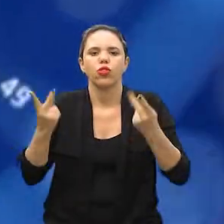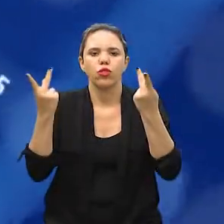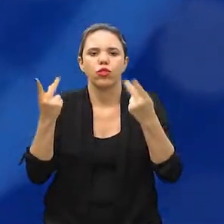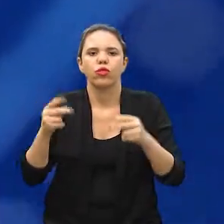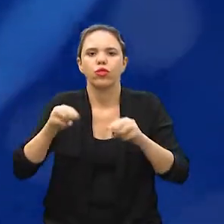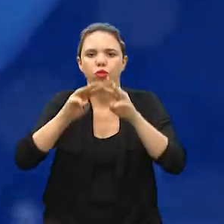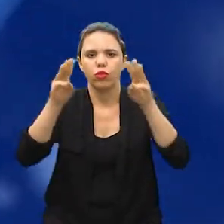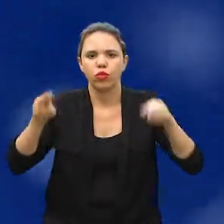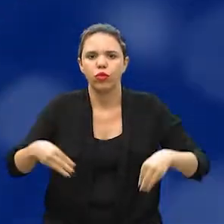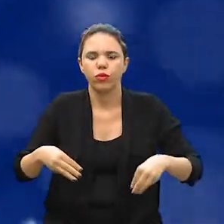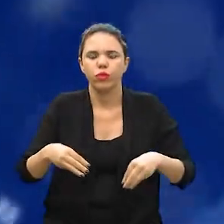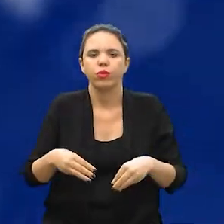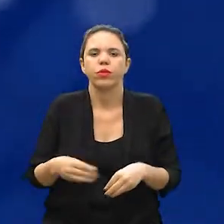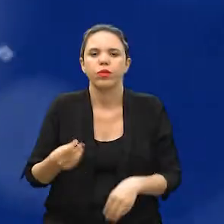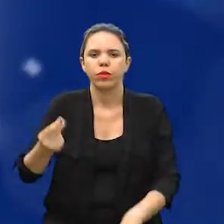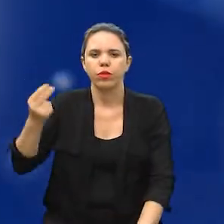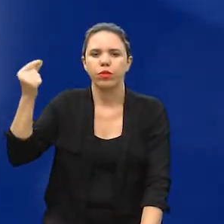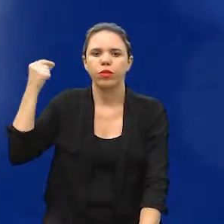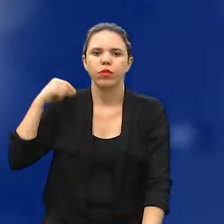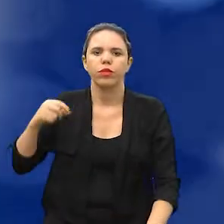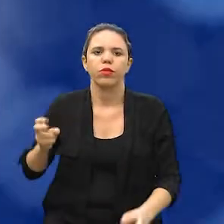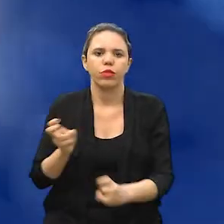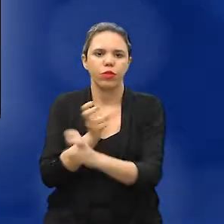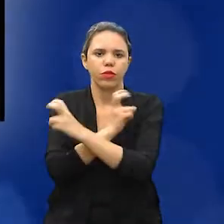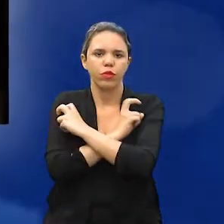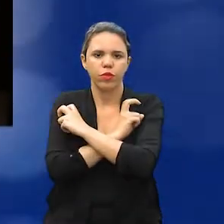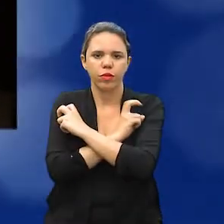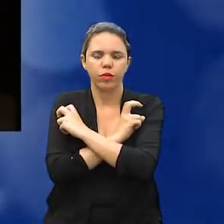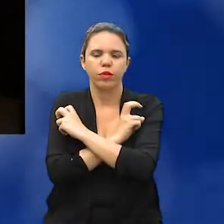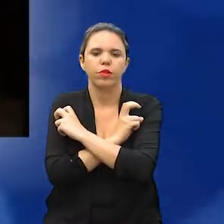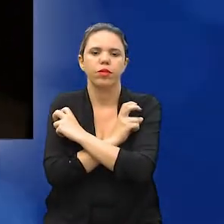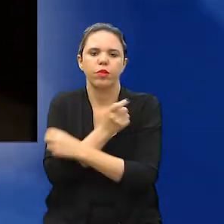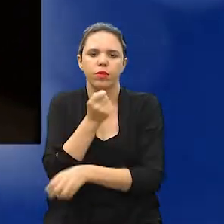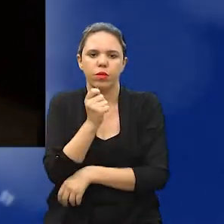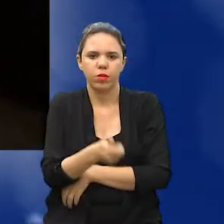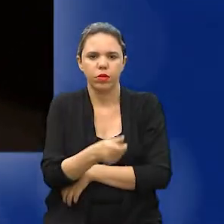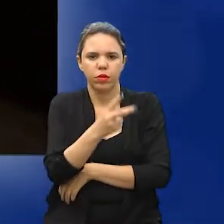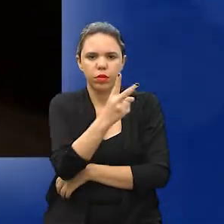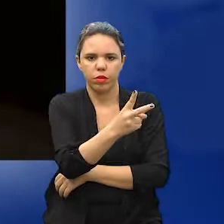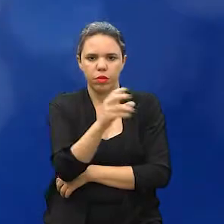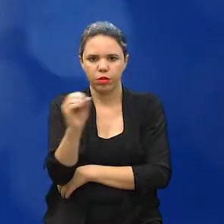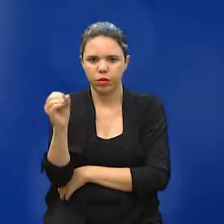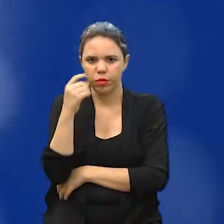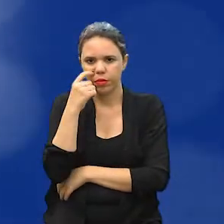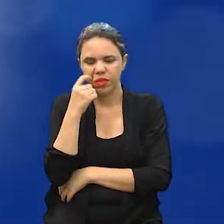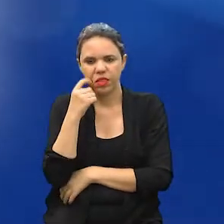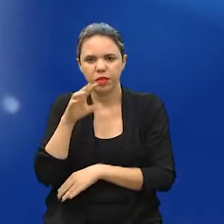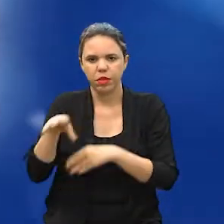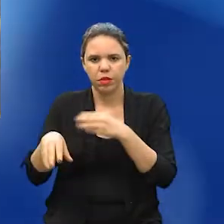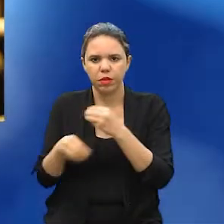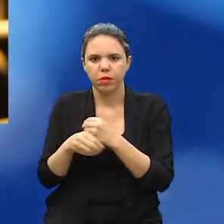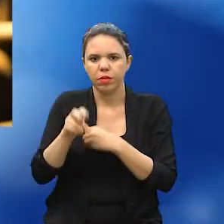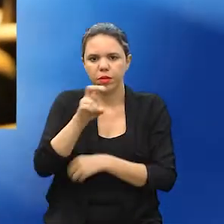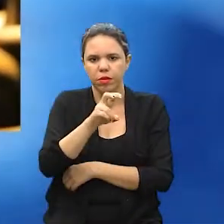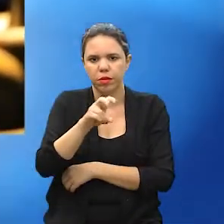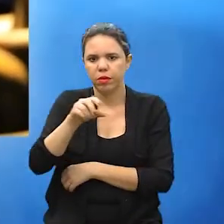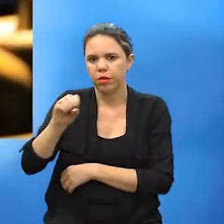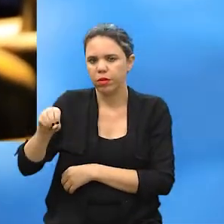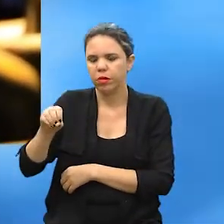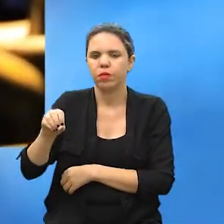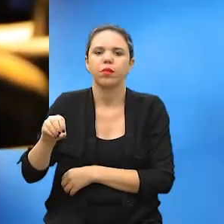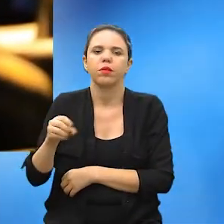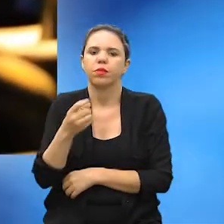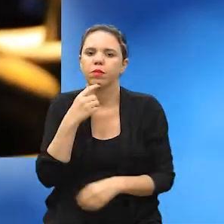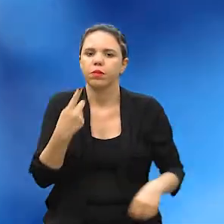o Museu Itinerante do Antigo Egito e Terra Santa, com quase 200 peças, incluindo 50 inéditas